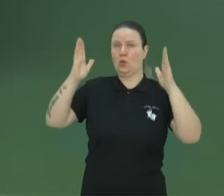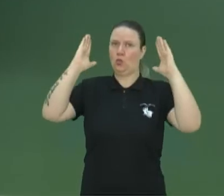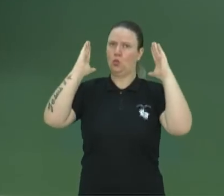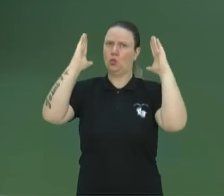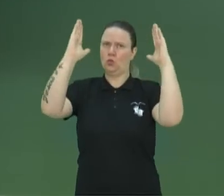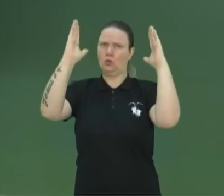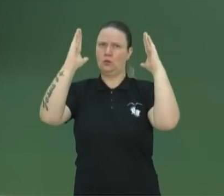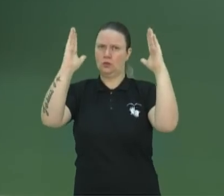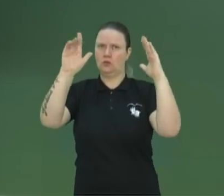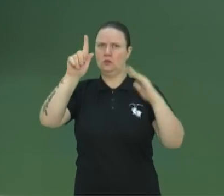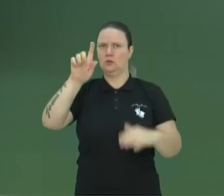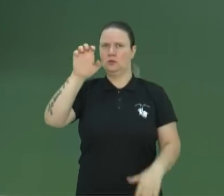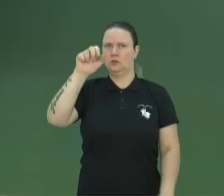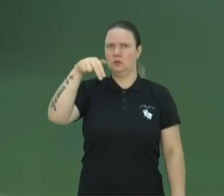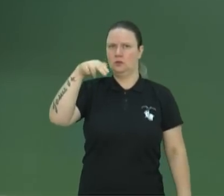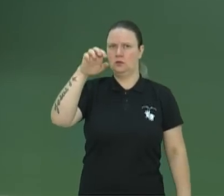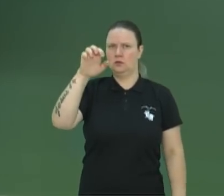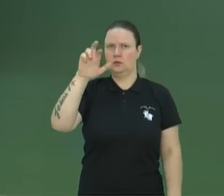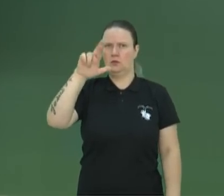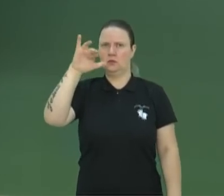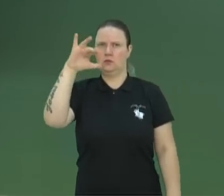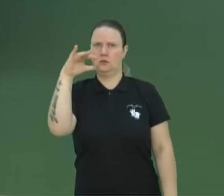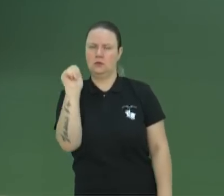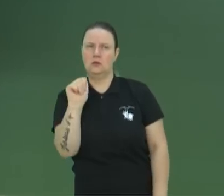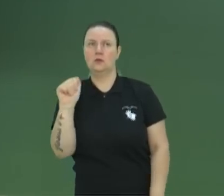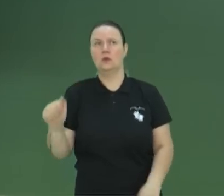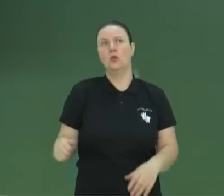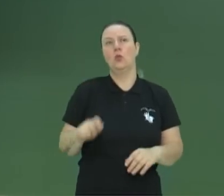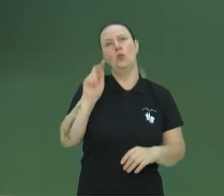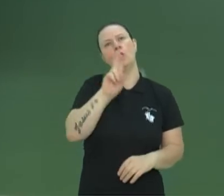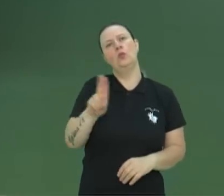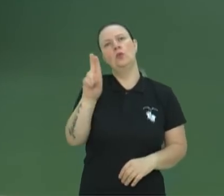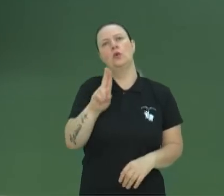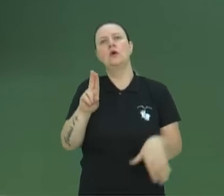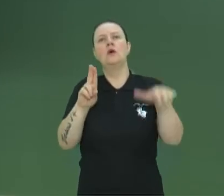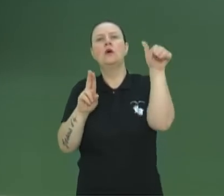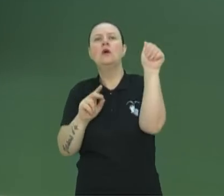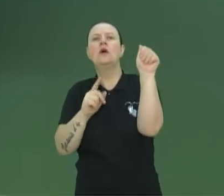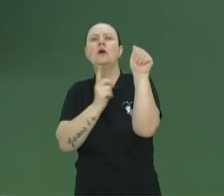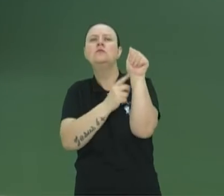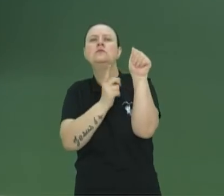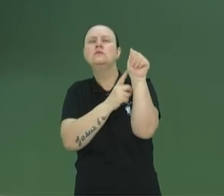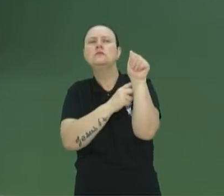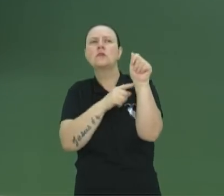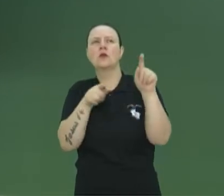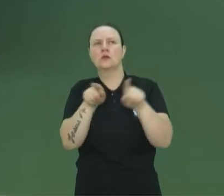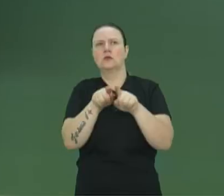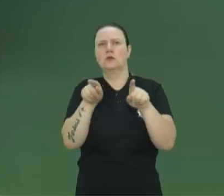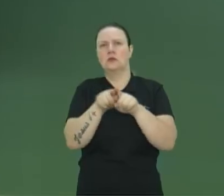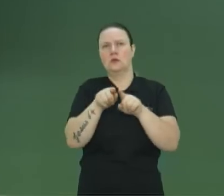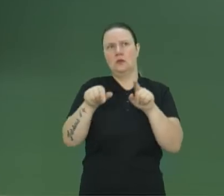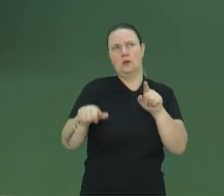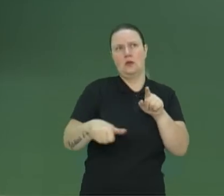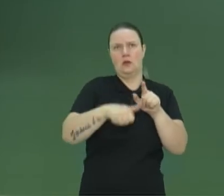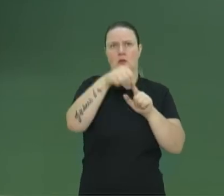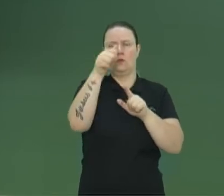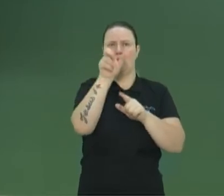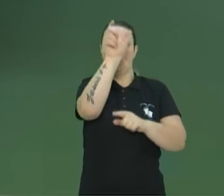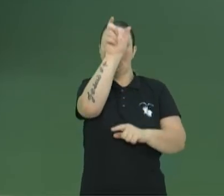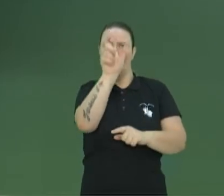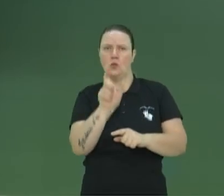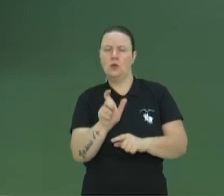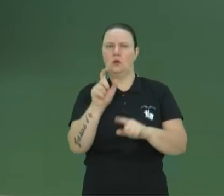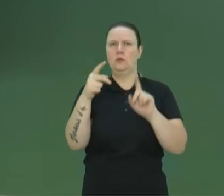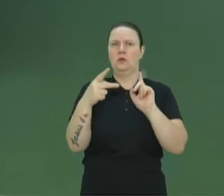matriz genérica, utilizei o A e coloquei a posição de cada elemento. Ó. Primeira linha, primeira coluna, lembrando que o I